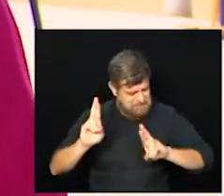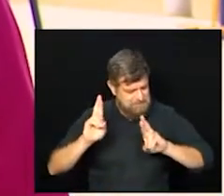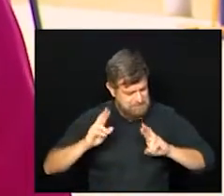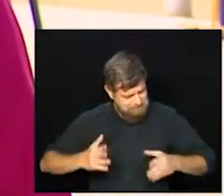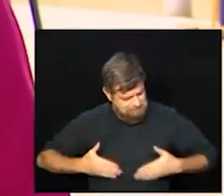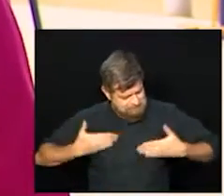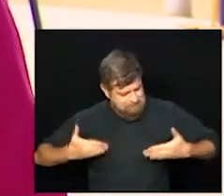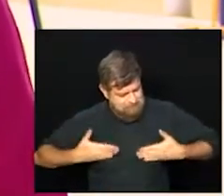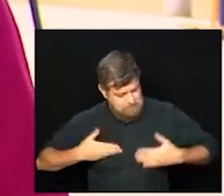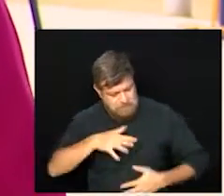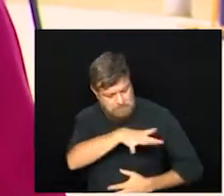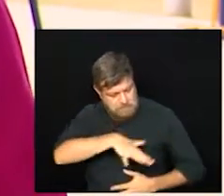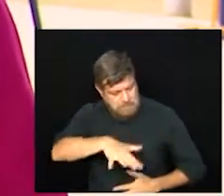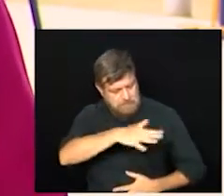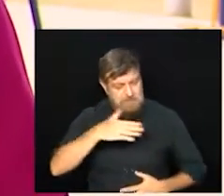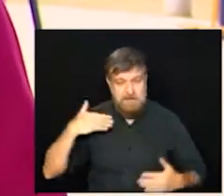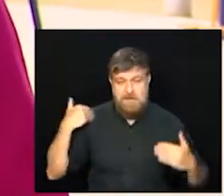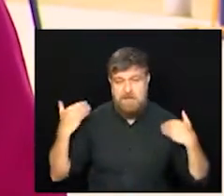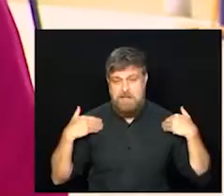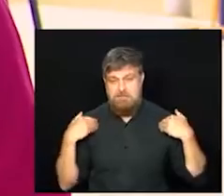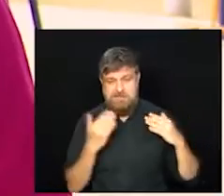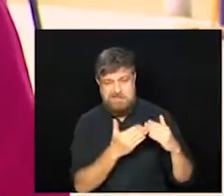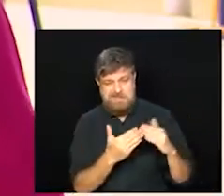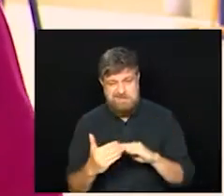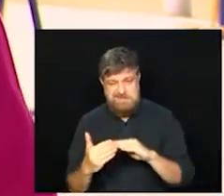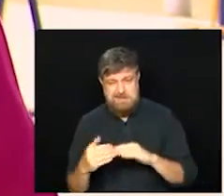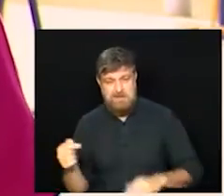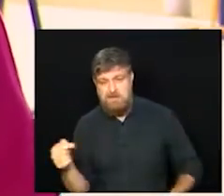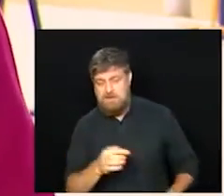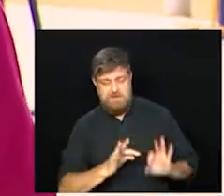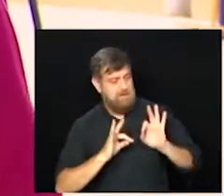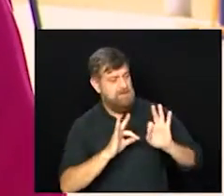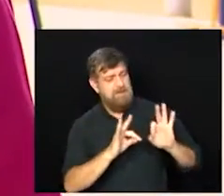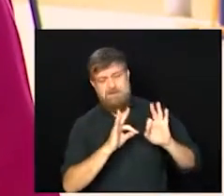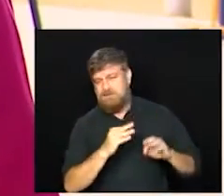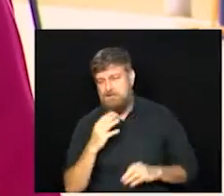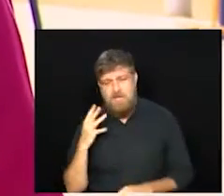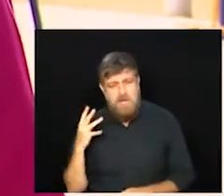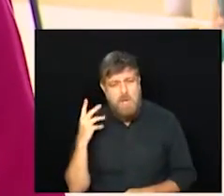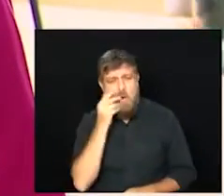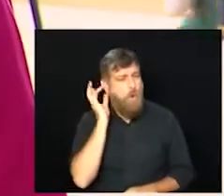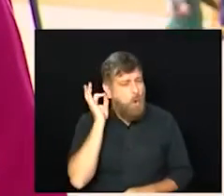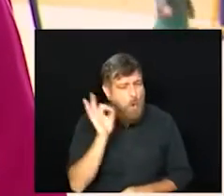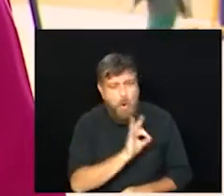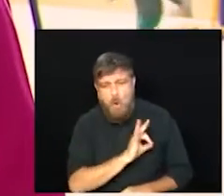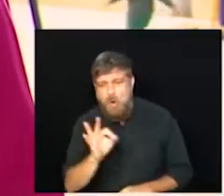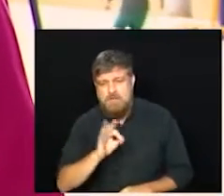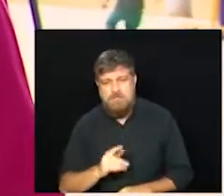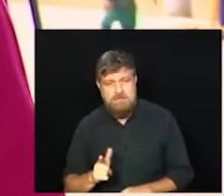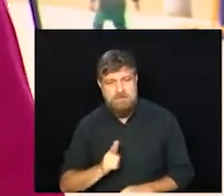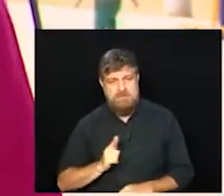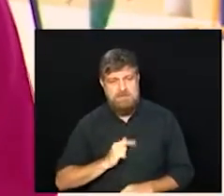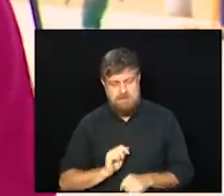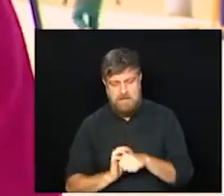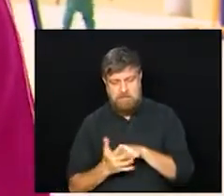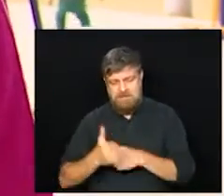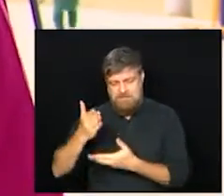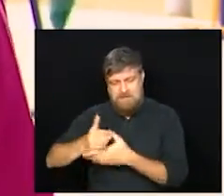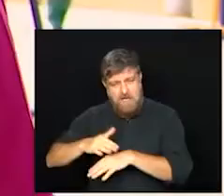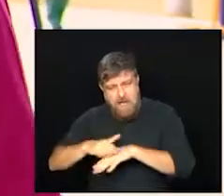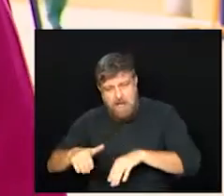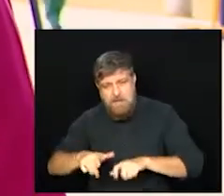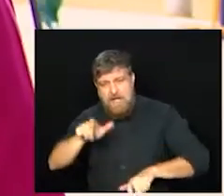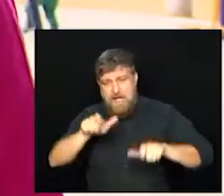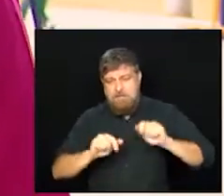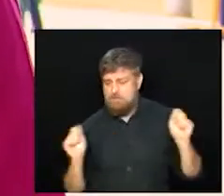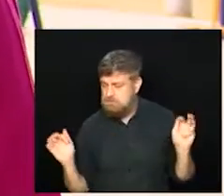e o espaço de lazer como esse, na periferia de Campinas, é muito bem-vindo para a retomada aí da pandemia, o pessoal ter agora